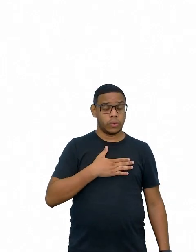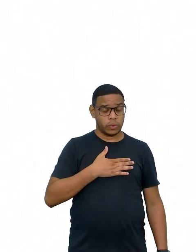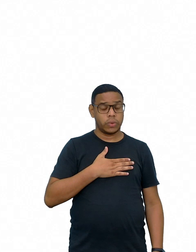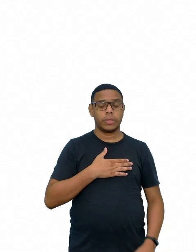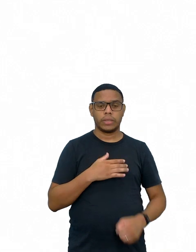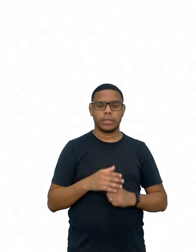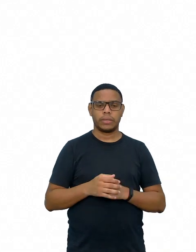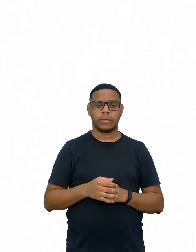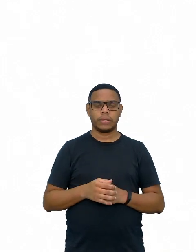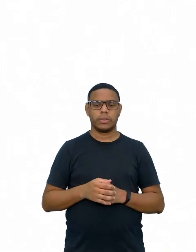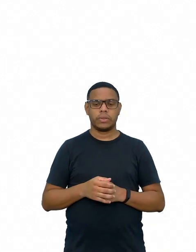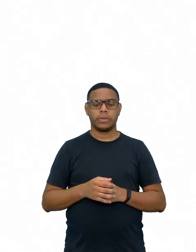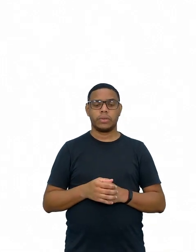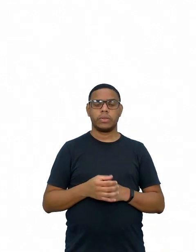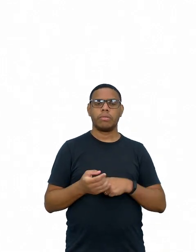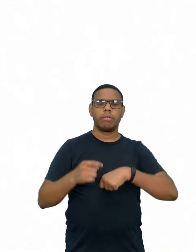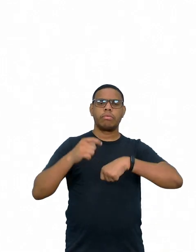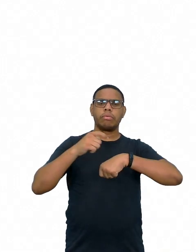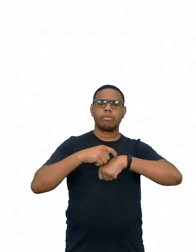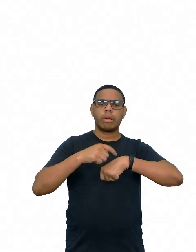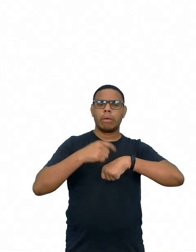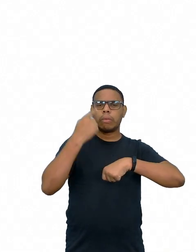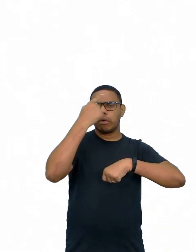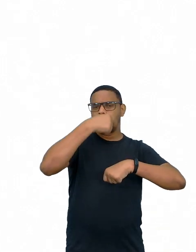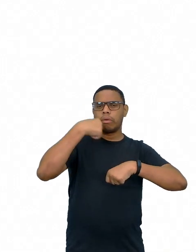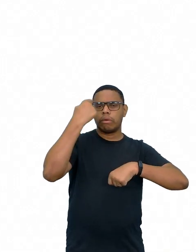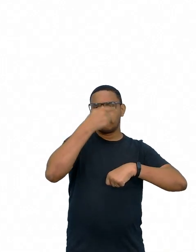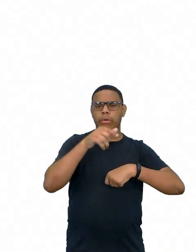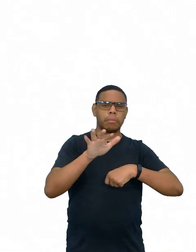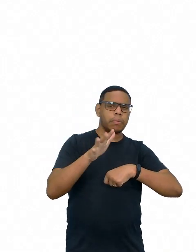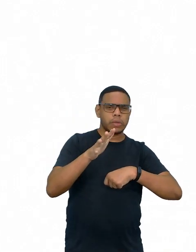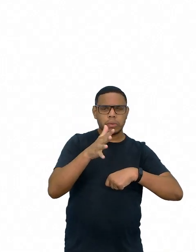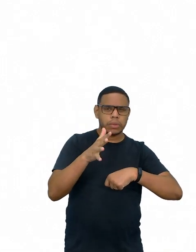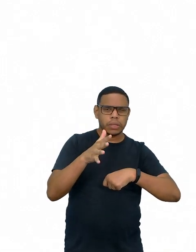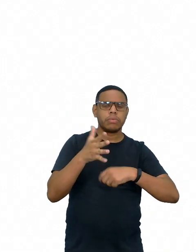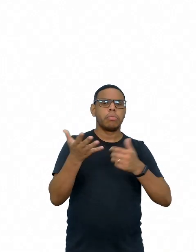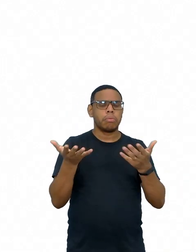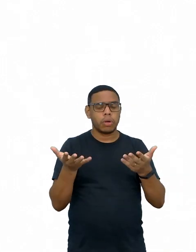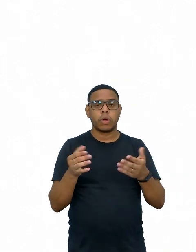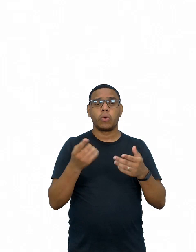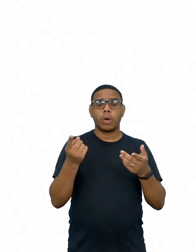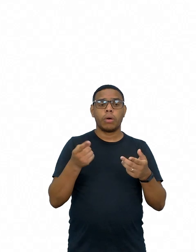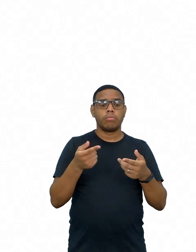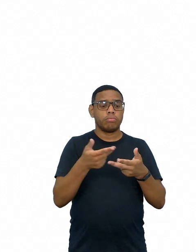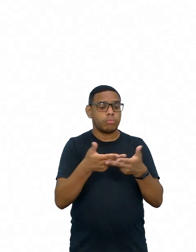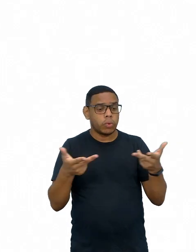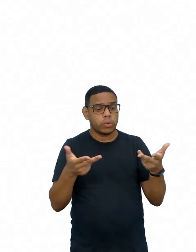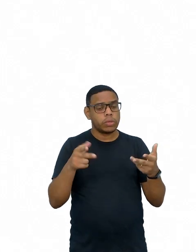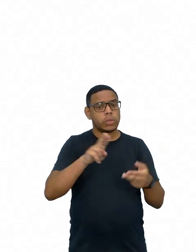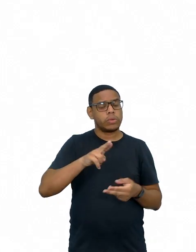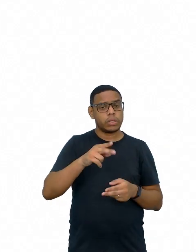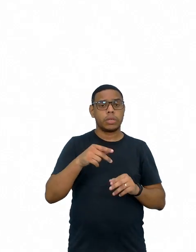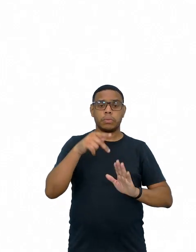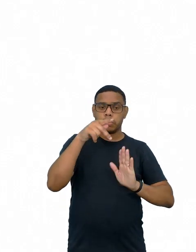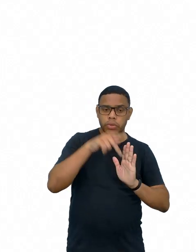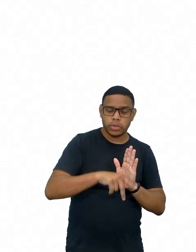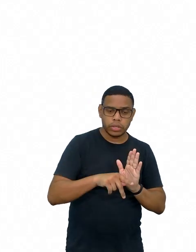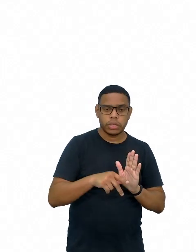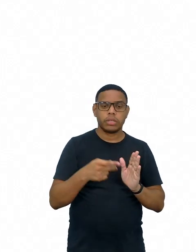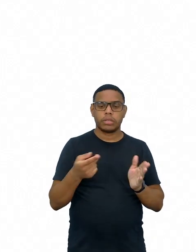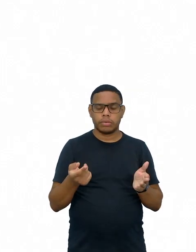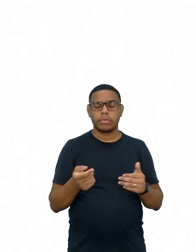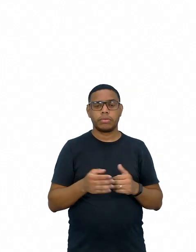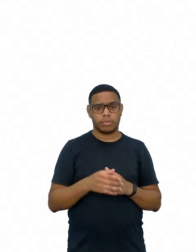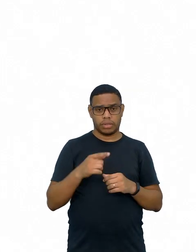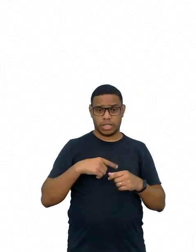né? Quanto tempo eu vou demorar para fazer isso? Né? Quais os recursos para esse projeto? O que a escola, o que eu tenho lá